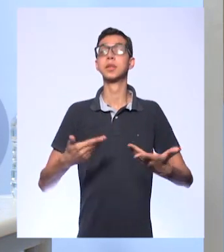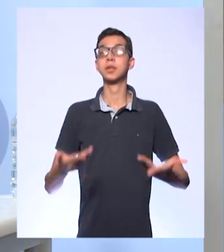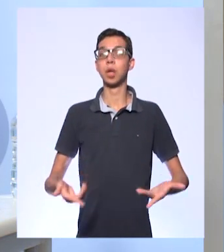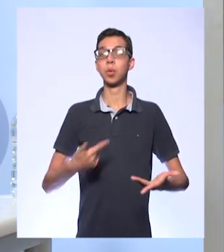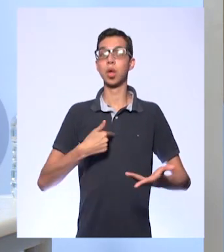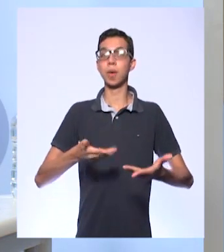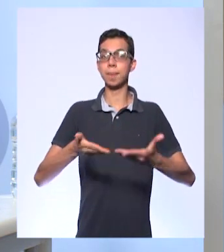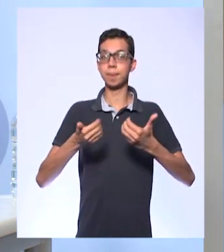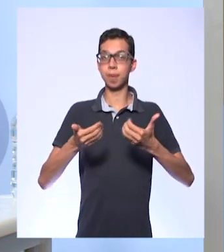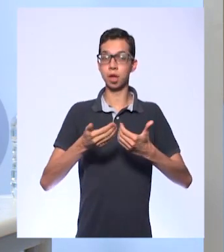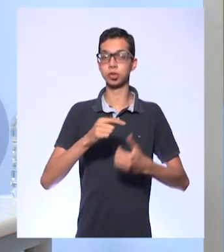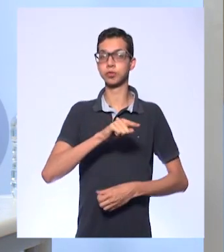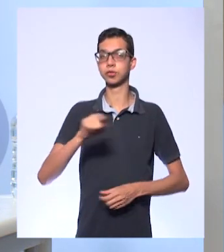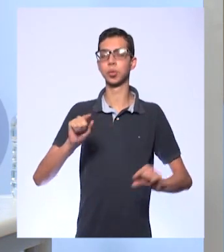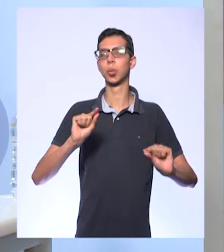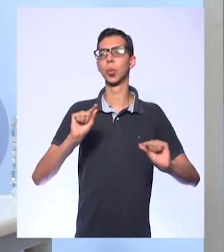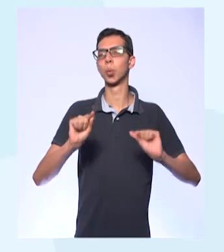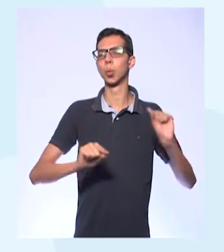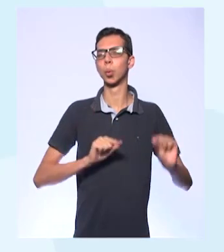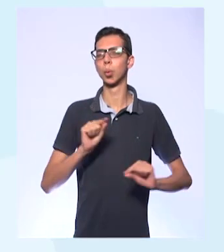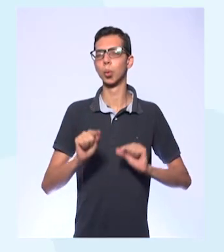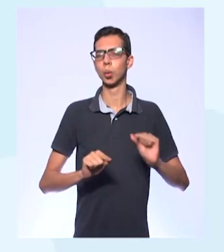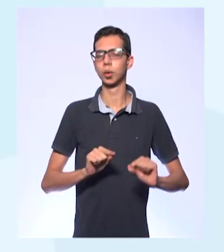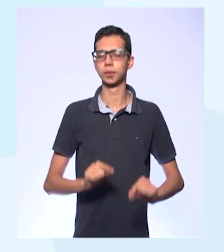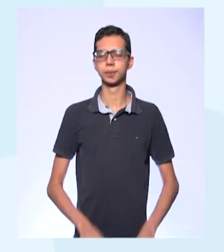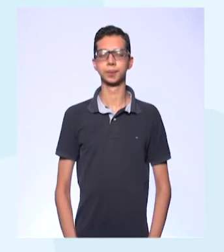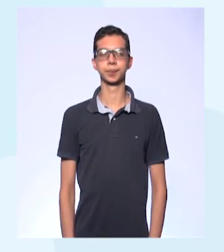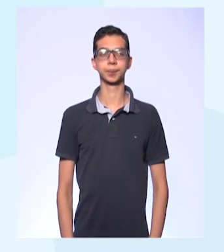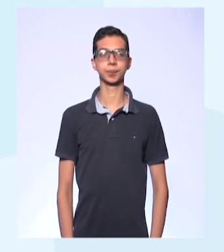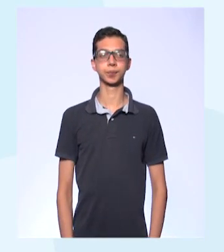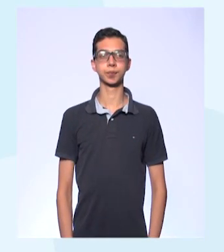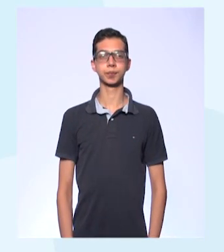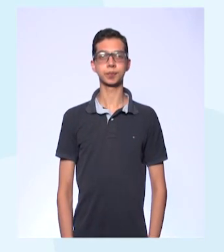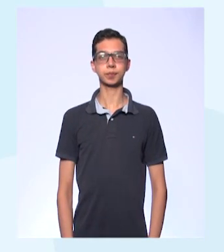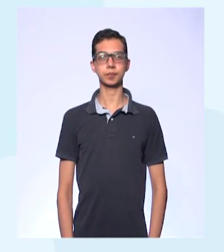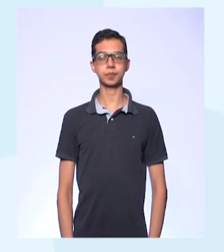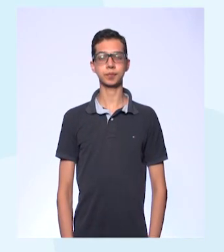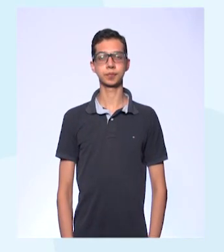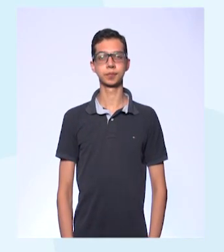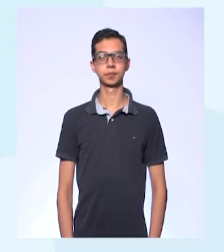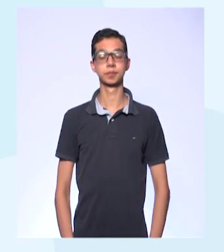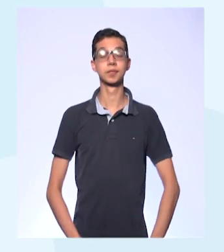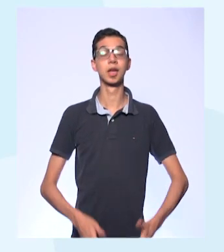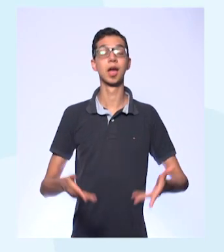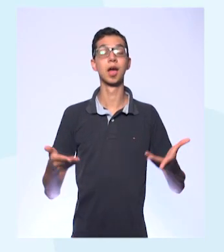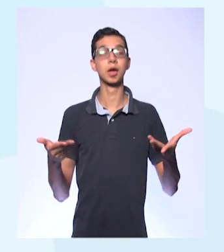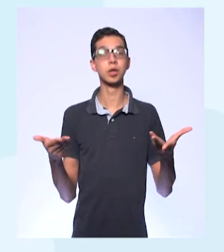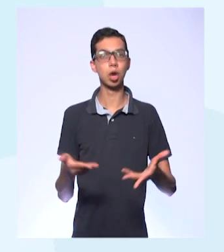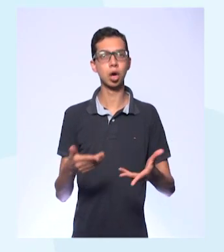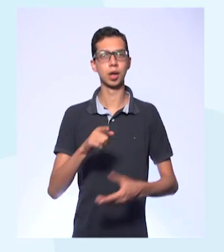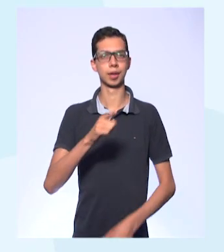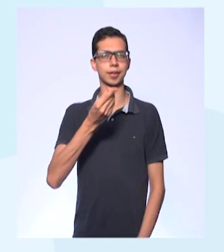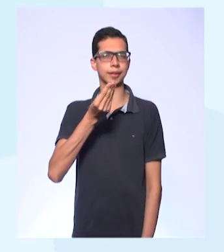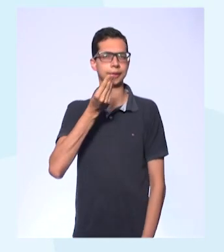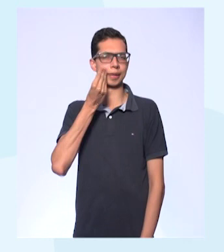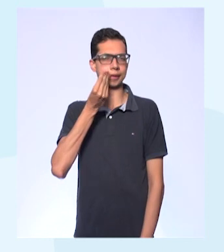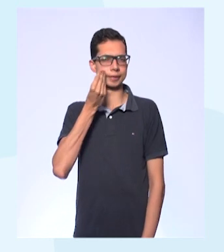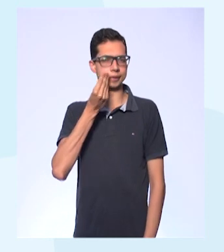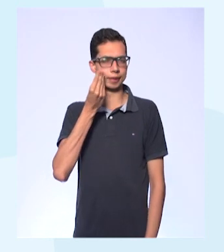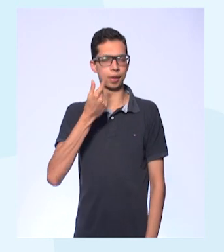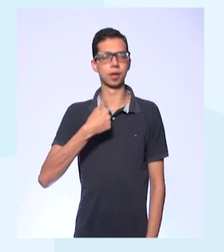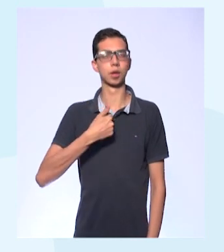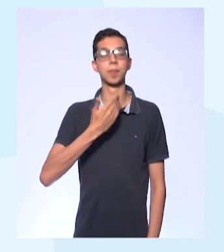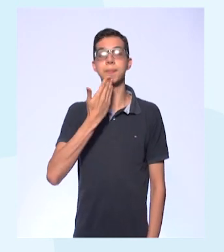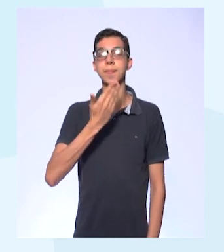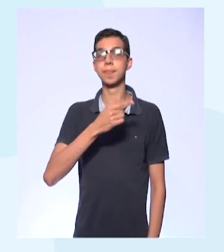pedir aqui para vocês? Eu vou pedir para vocês agora tentarem, vocês não vão calcular, eu vou pedir para vocês, quem